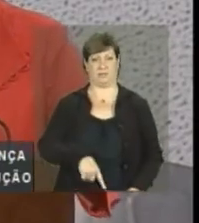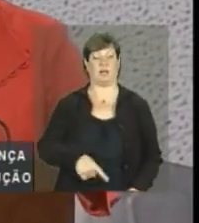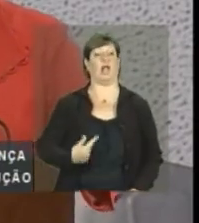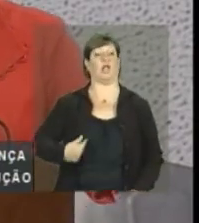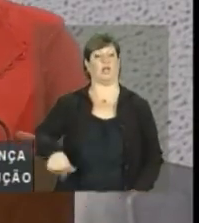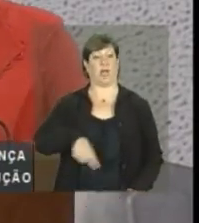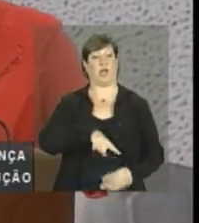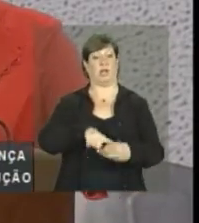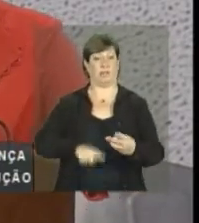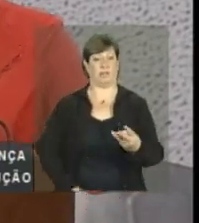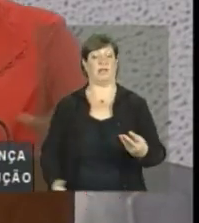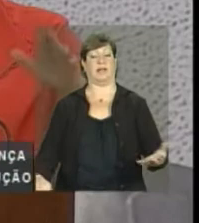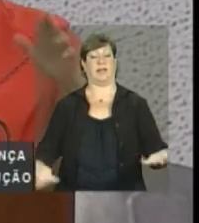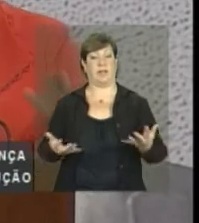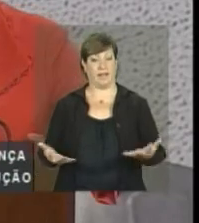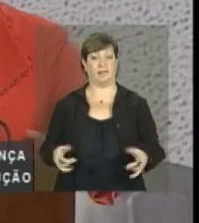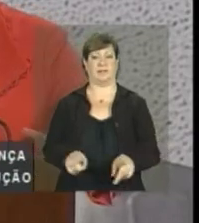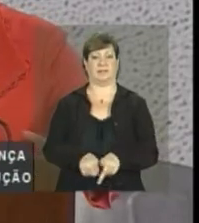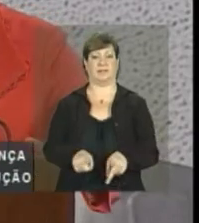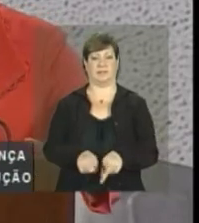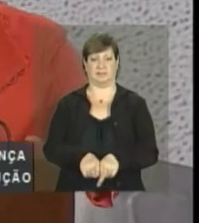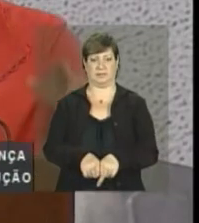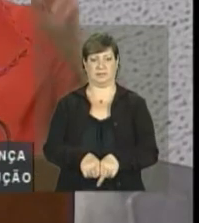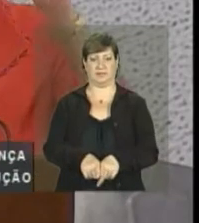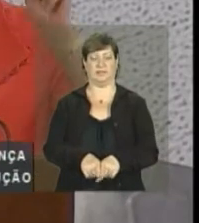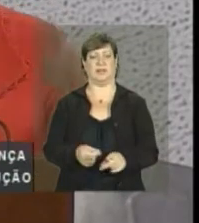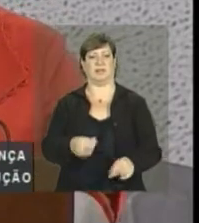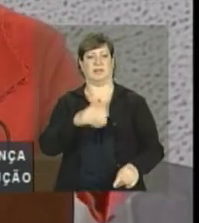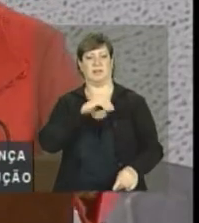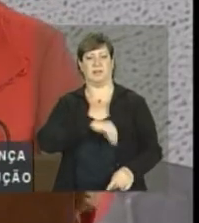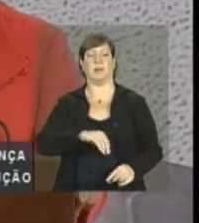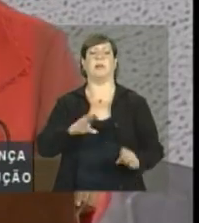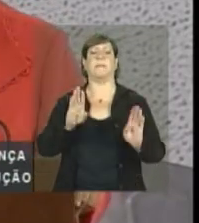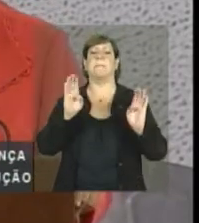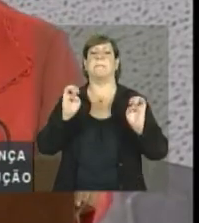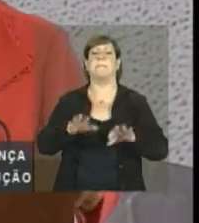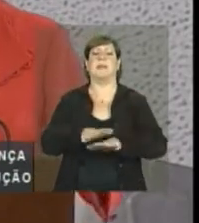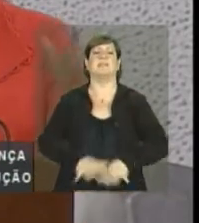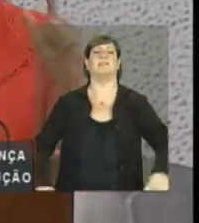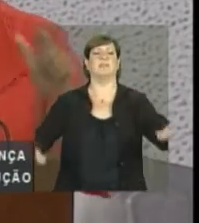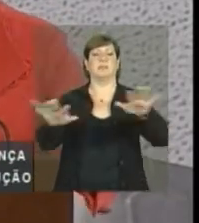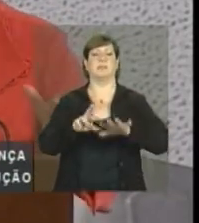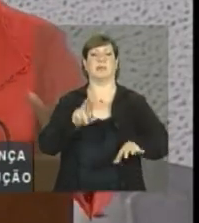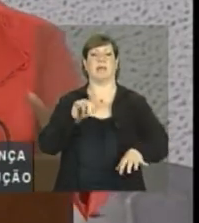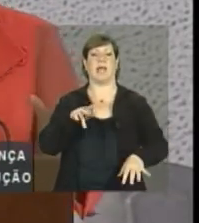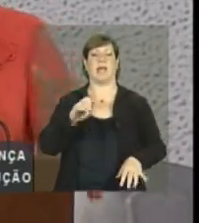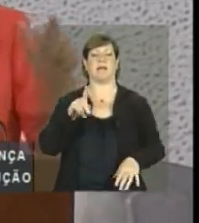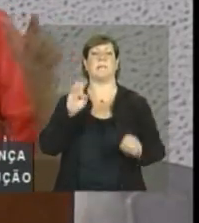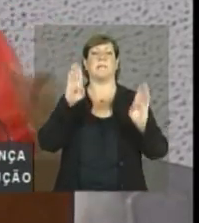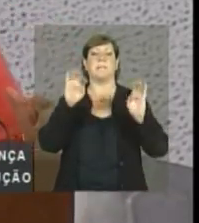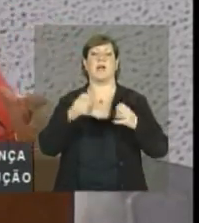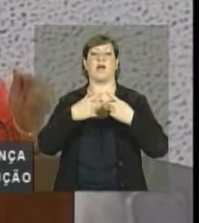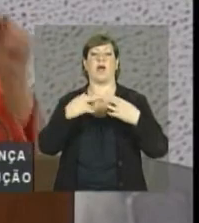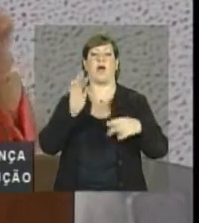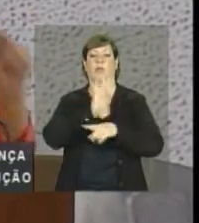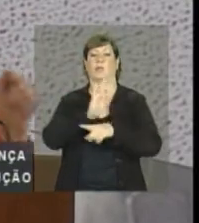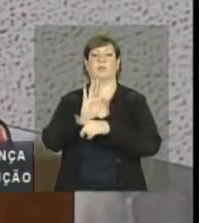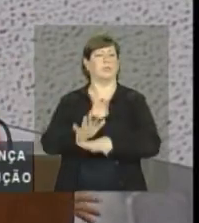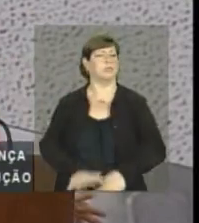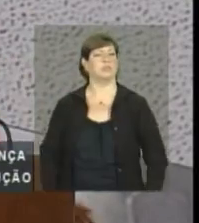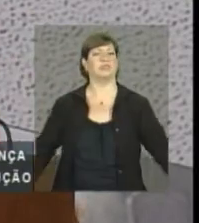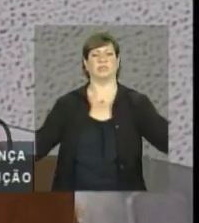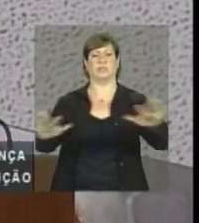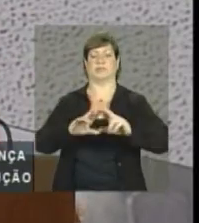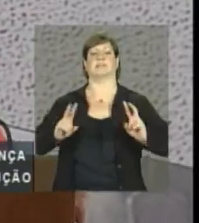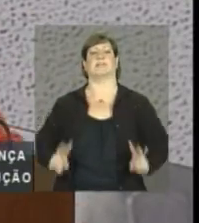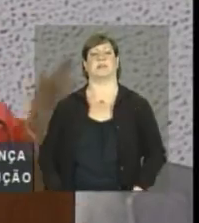queremos também que a distribuição de riqueza no Brasil se dê de forma